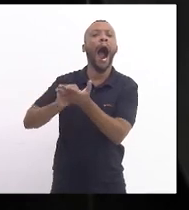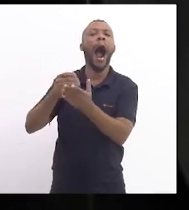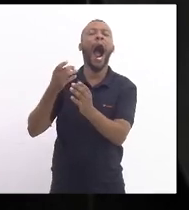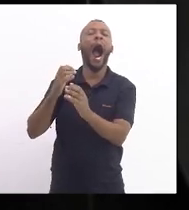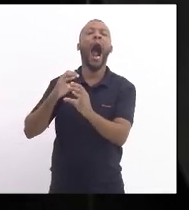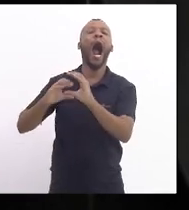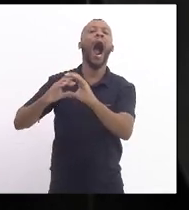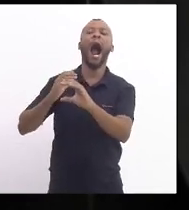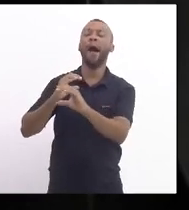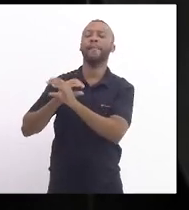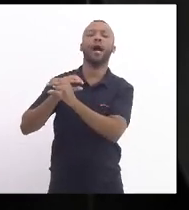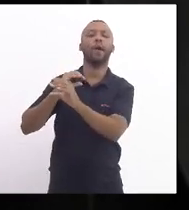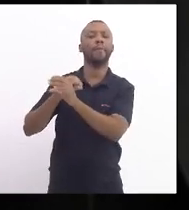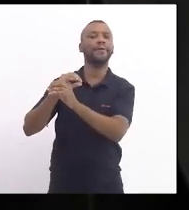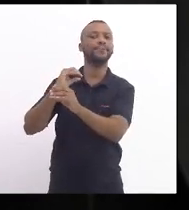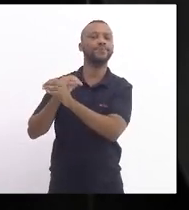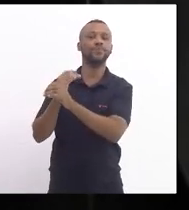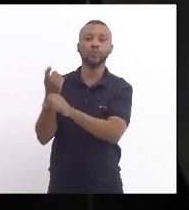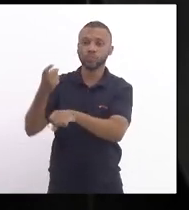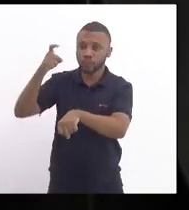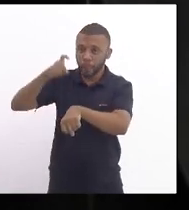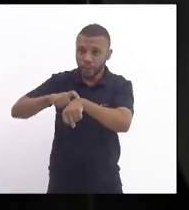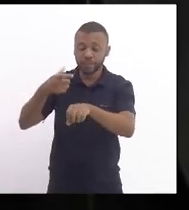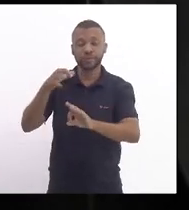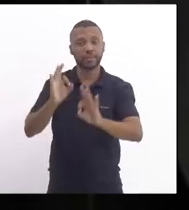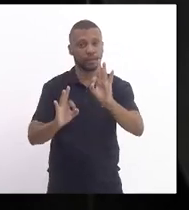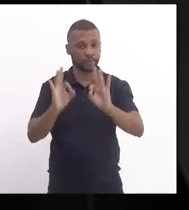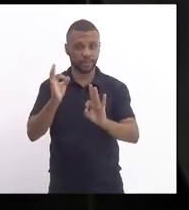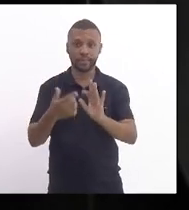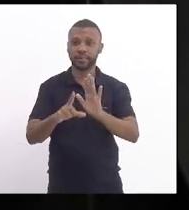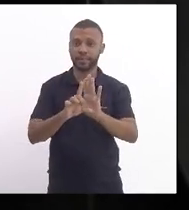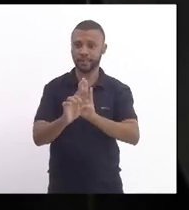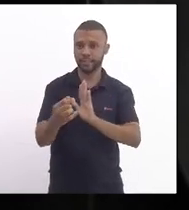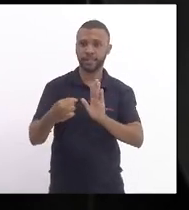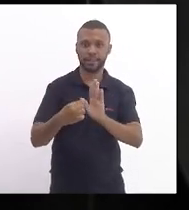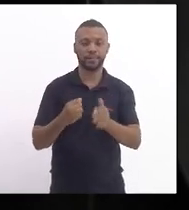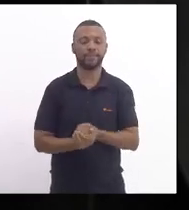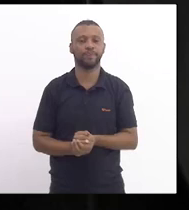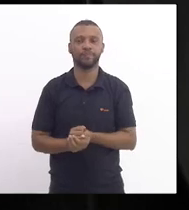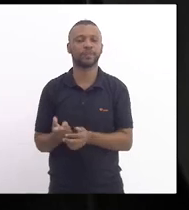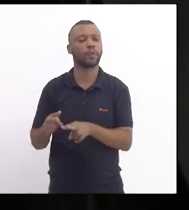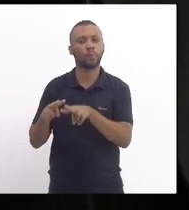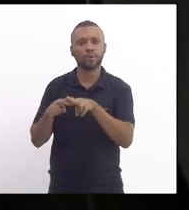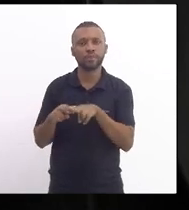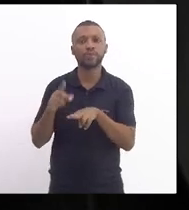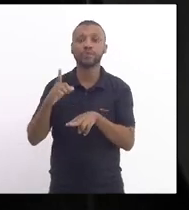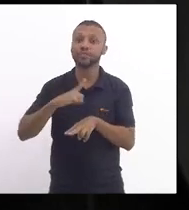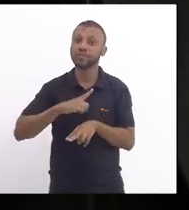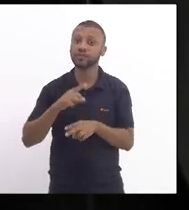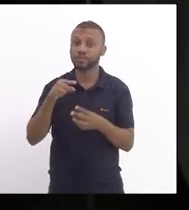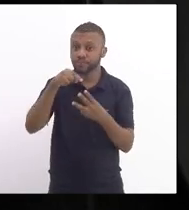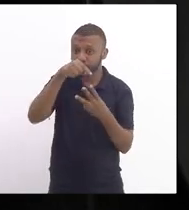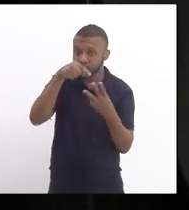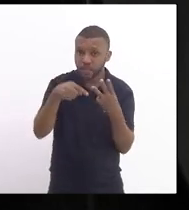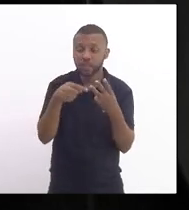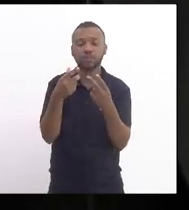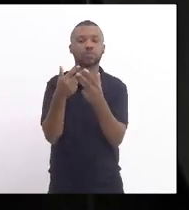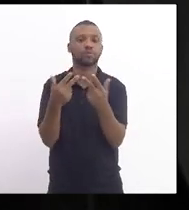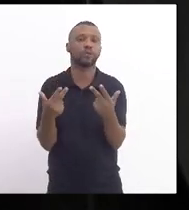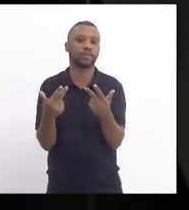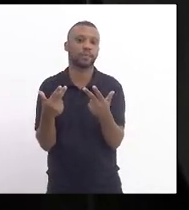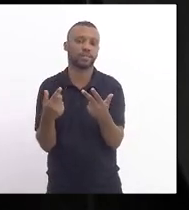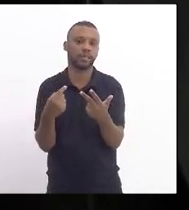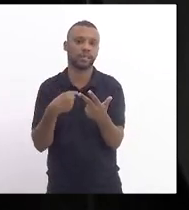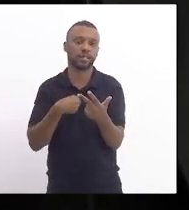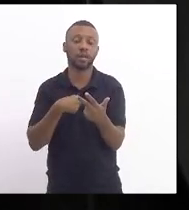diálogo no momento que essa lei foi elaborada e da diante disso haviam 3 questões que